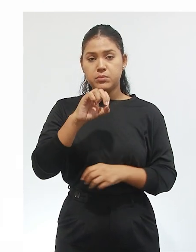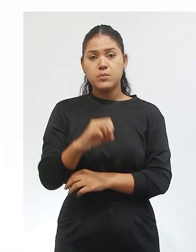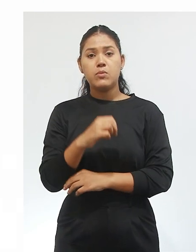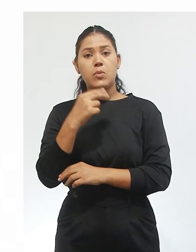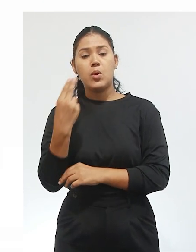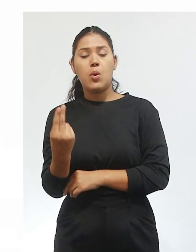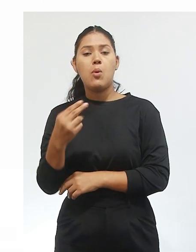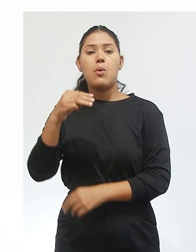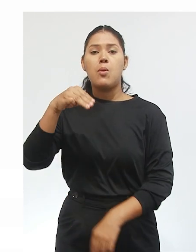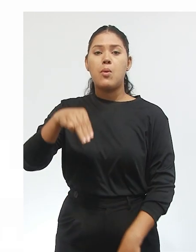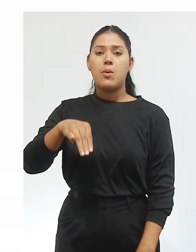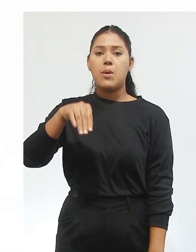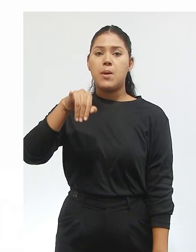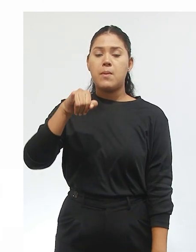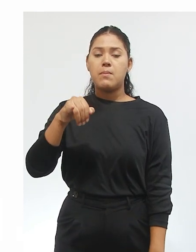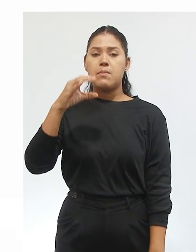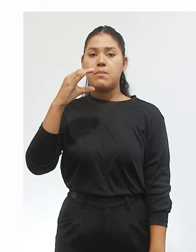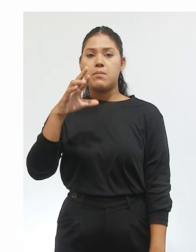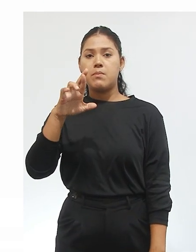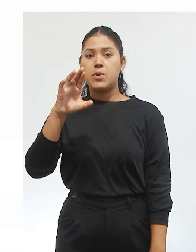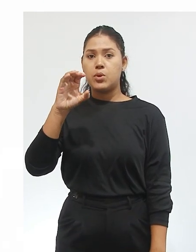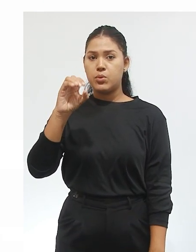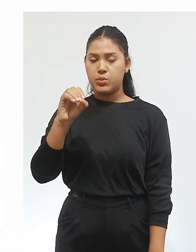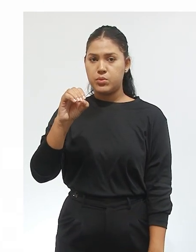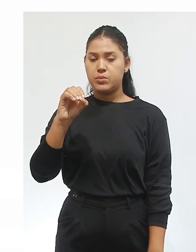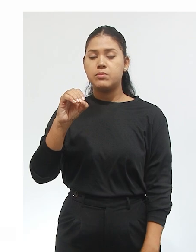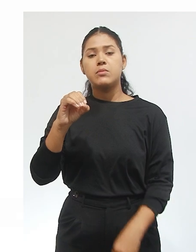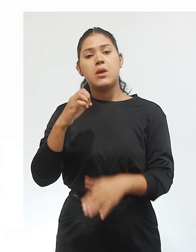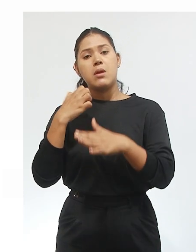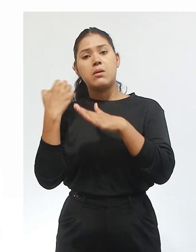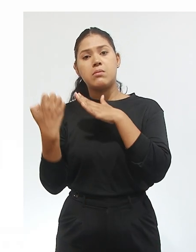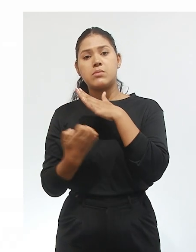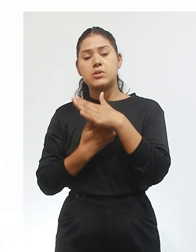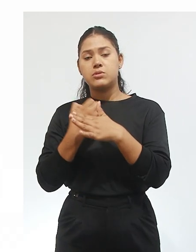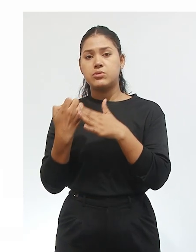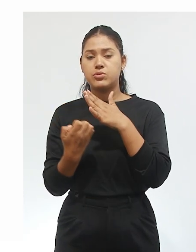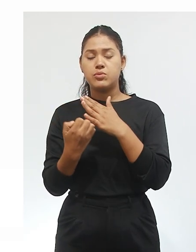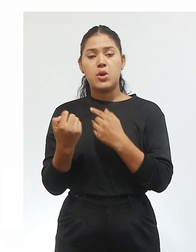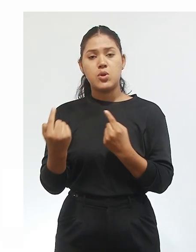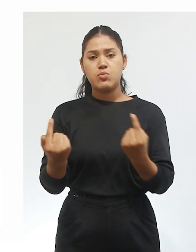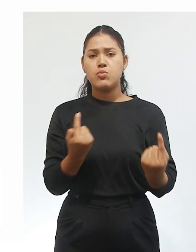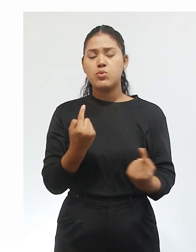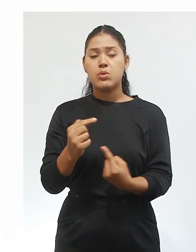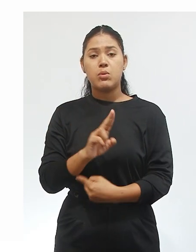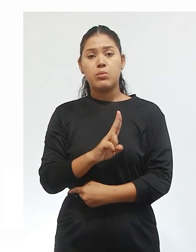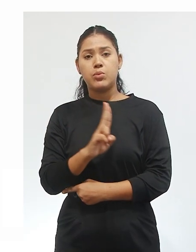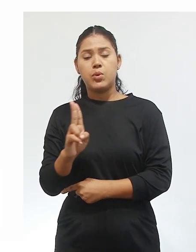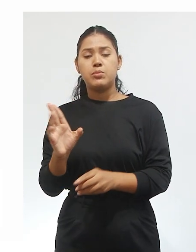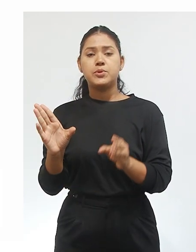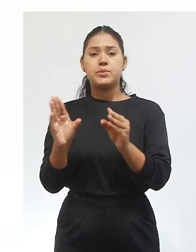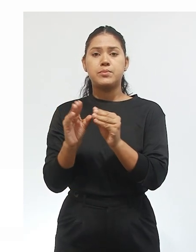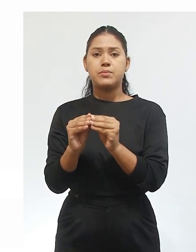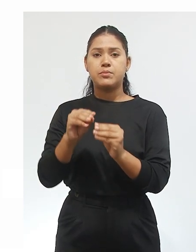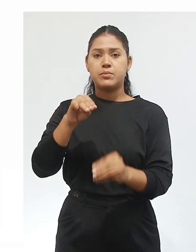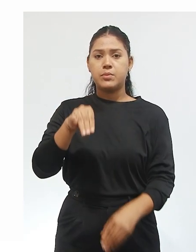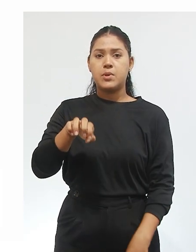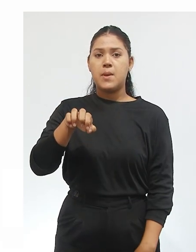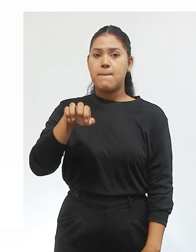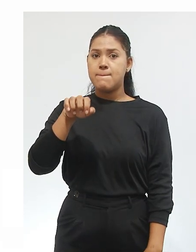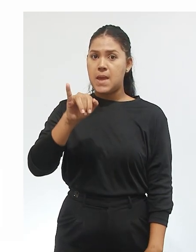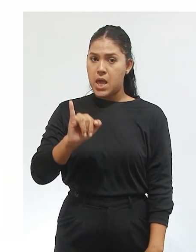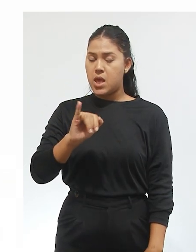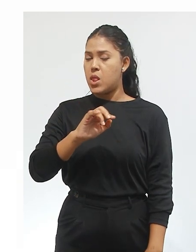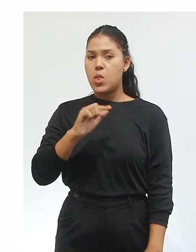empresário, que é o microempreendedor individual, tá? Então, o MEI e o produtor rural, ele está dispensado